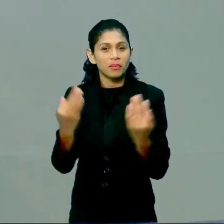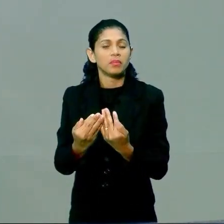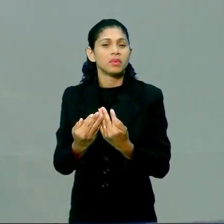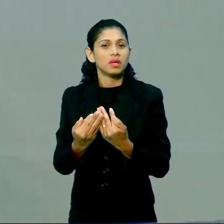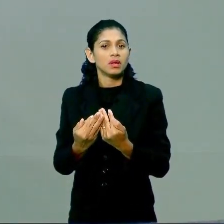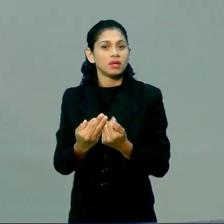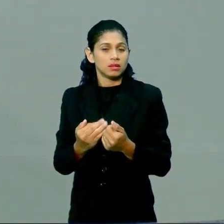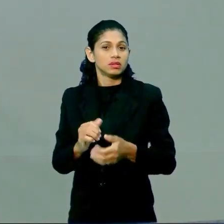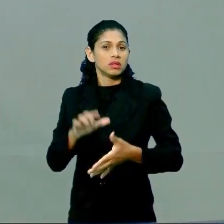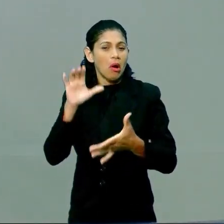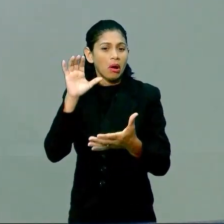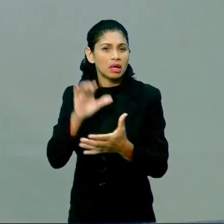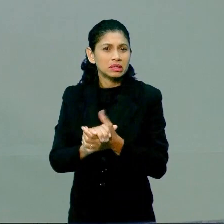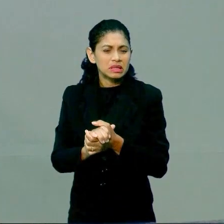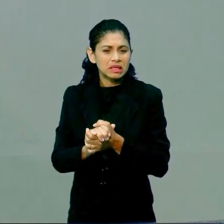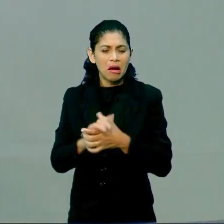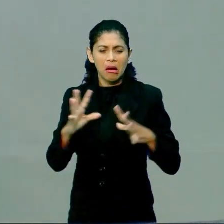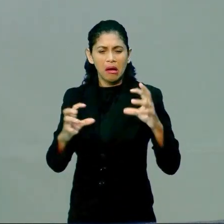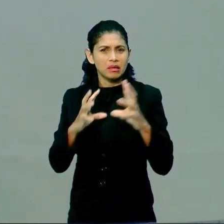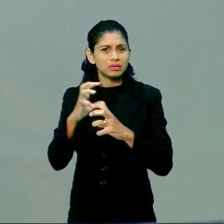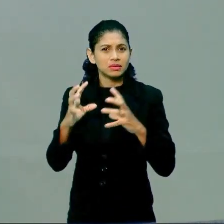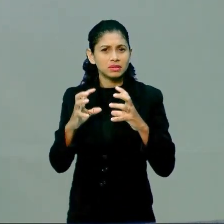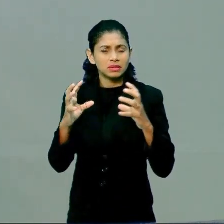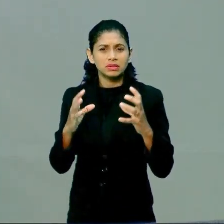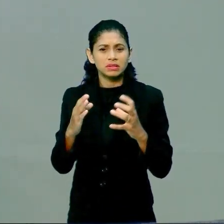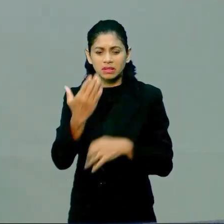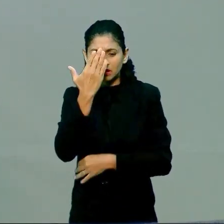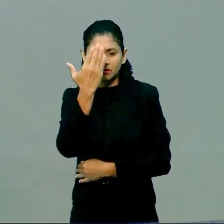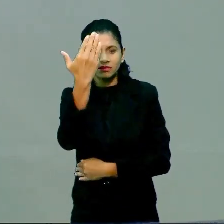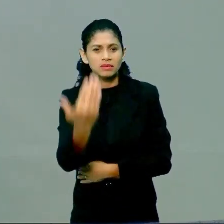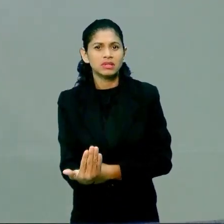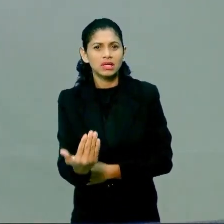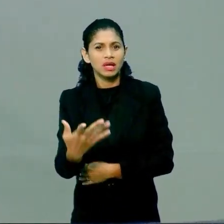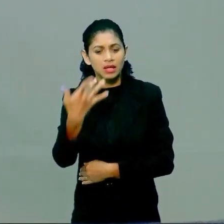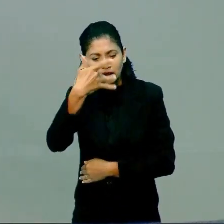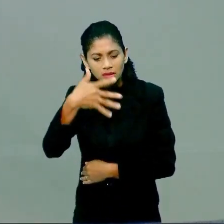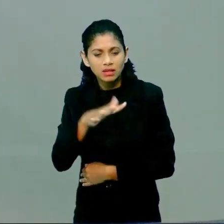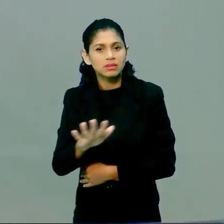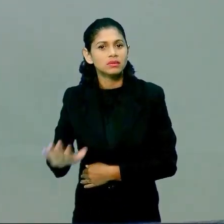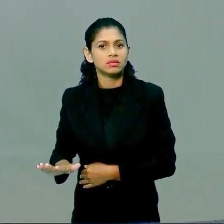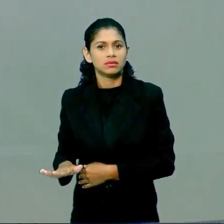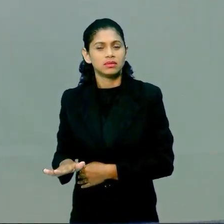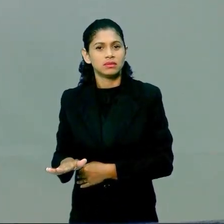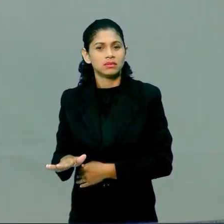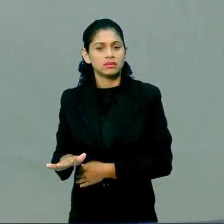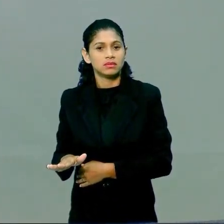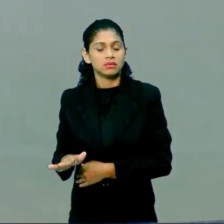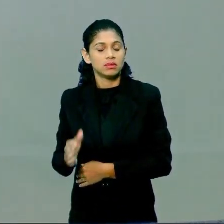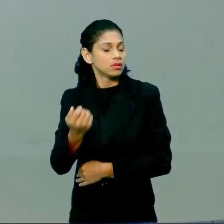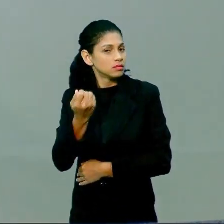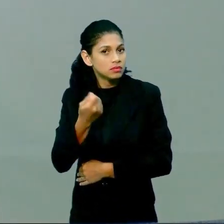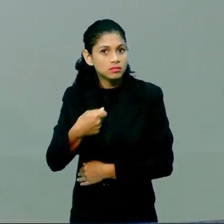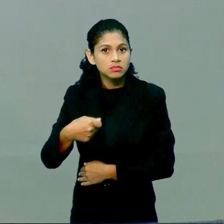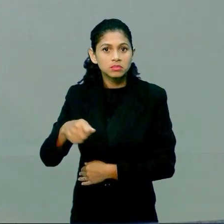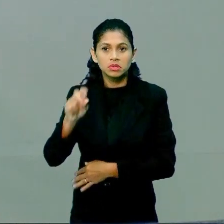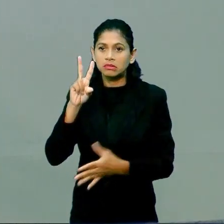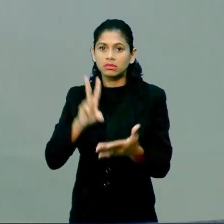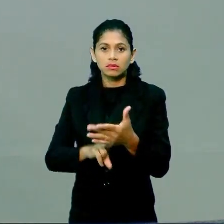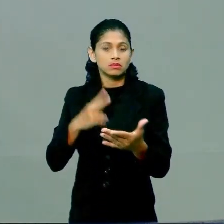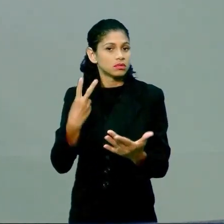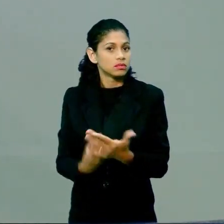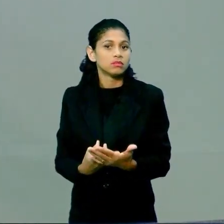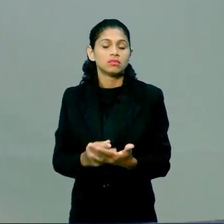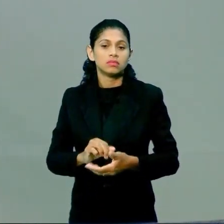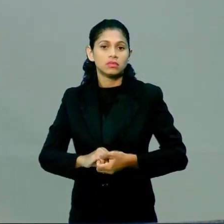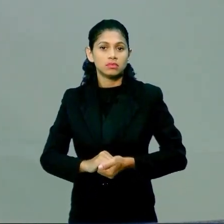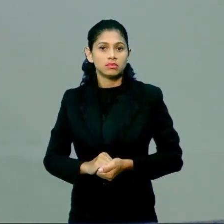filhos isso acarreta muitos problemas aí pra criança não precisa ser nenhum né Nenhum tradutor aí